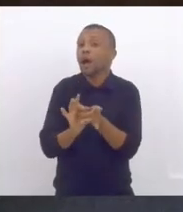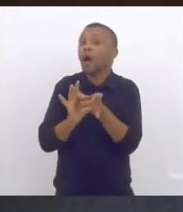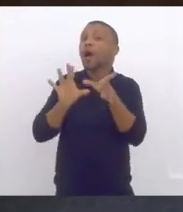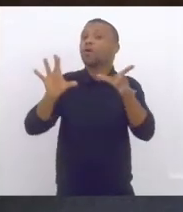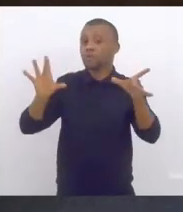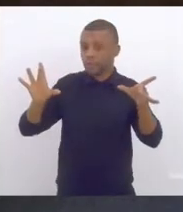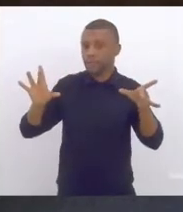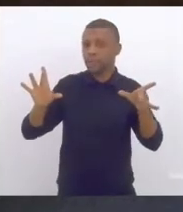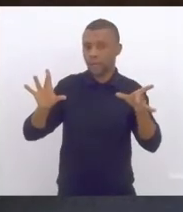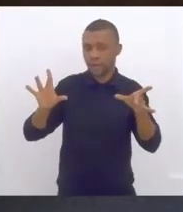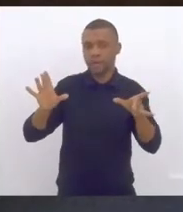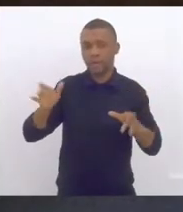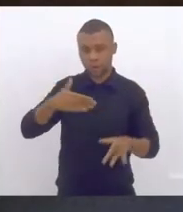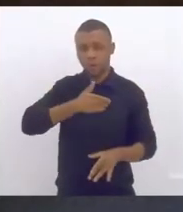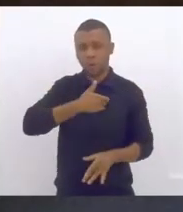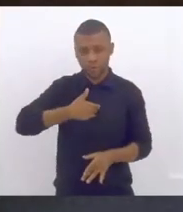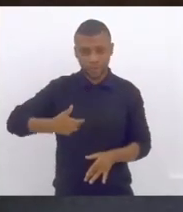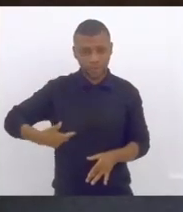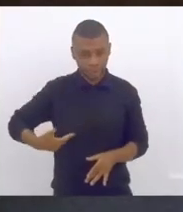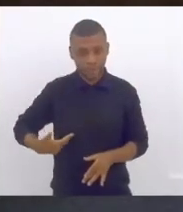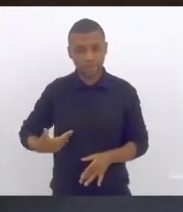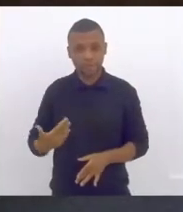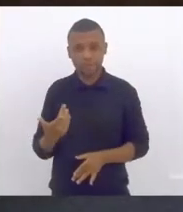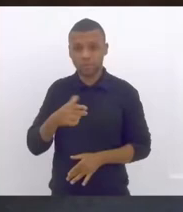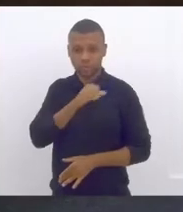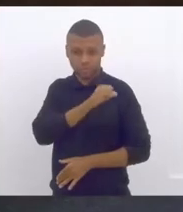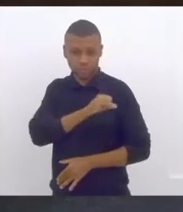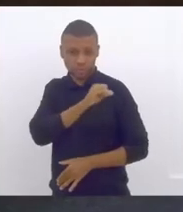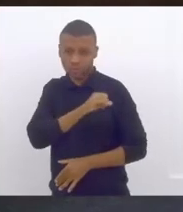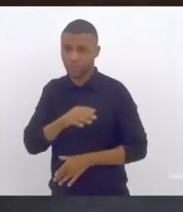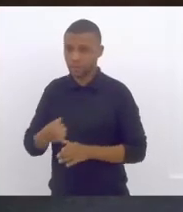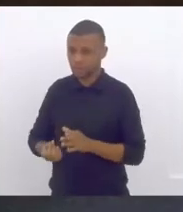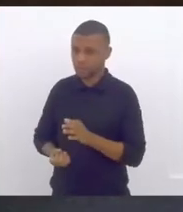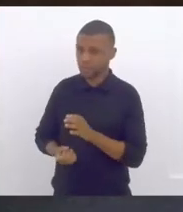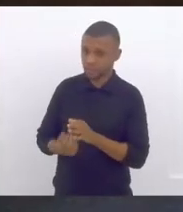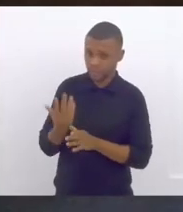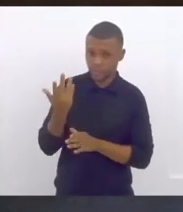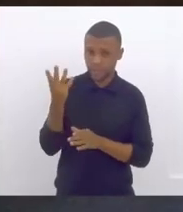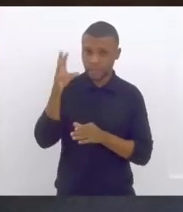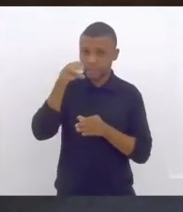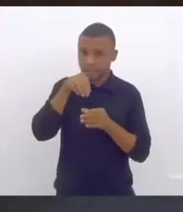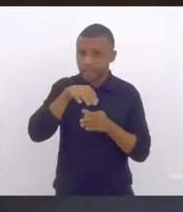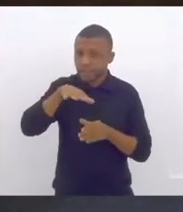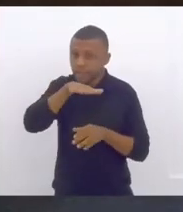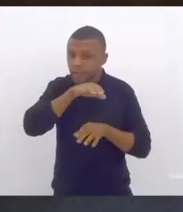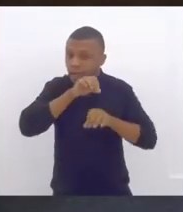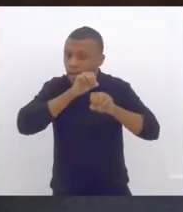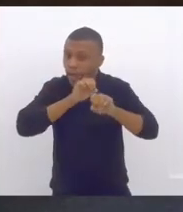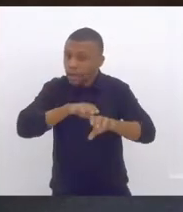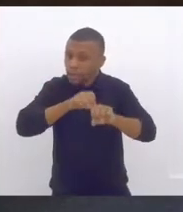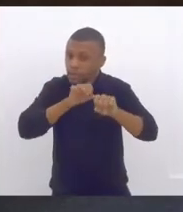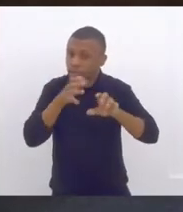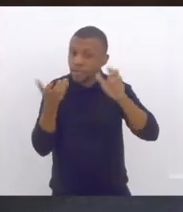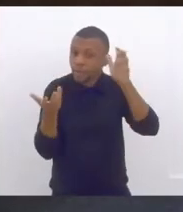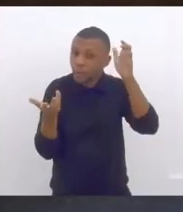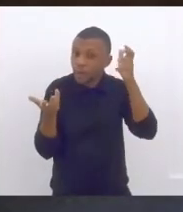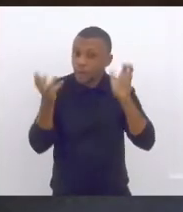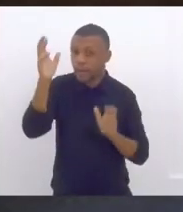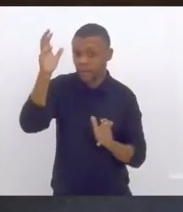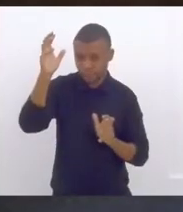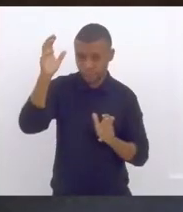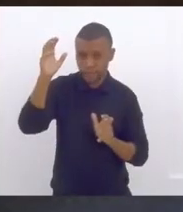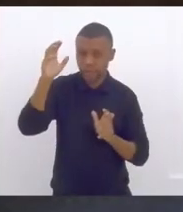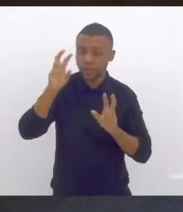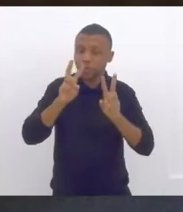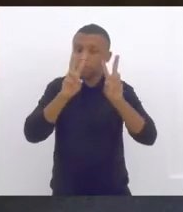autoriza o Poder Executivo a implantar a educação climática como